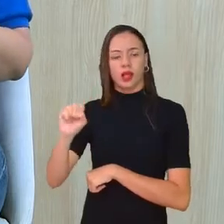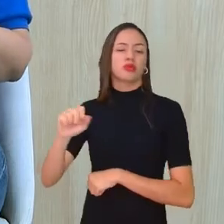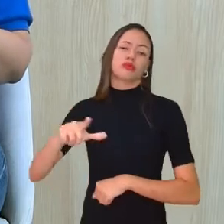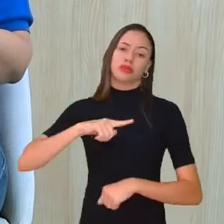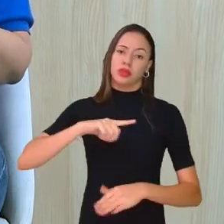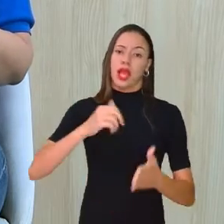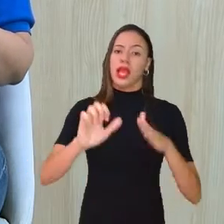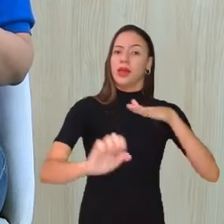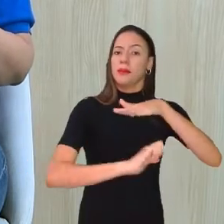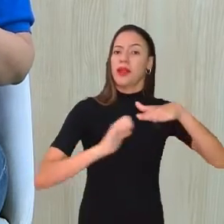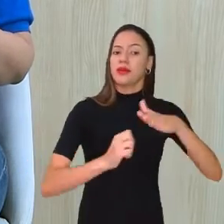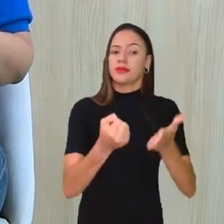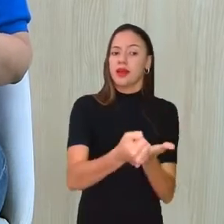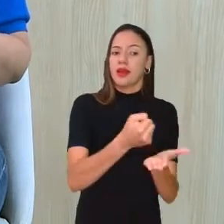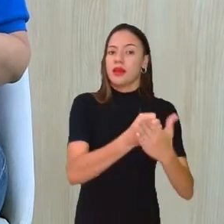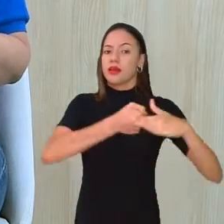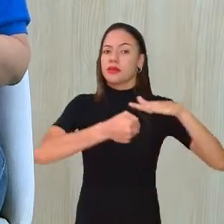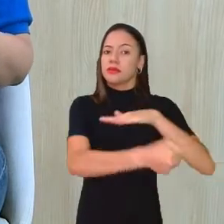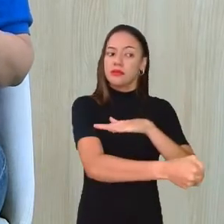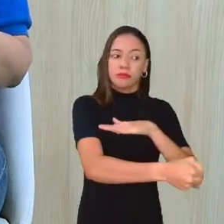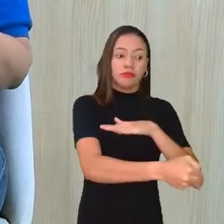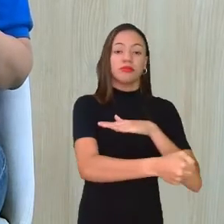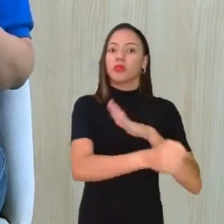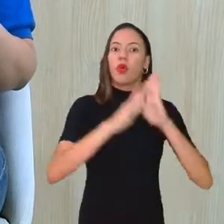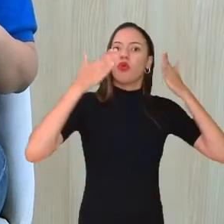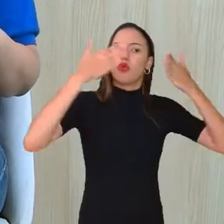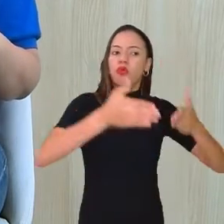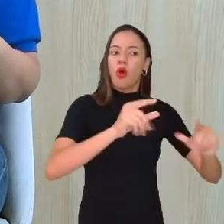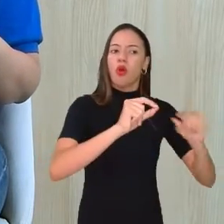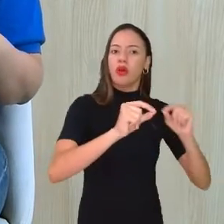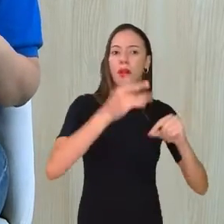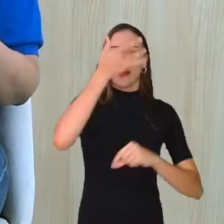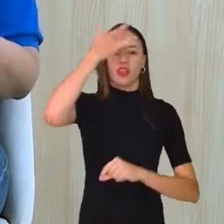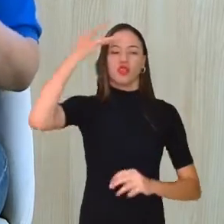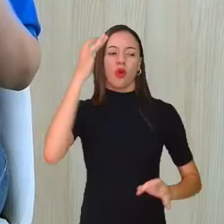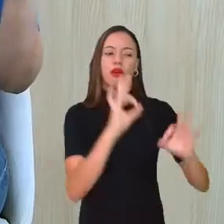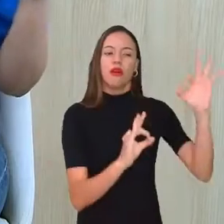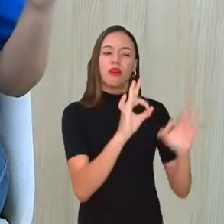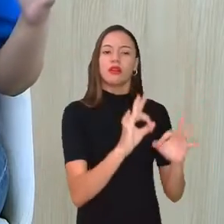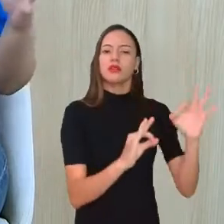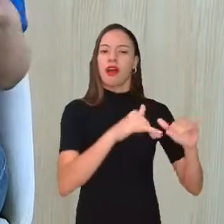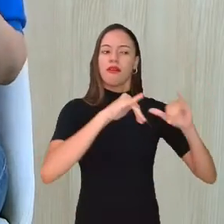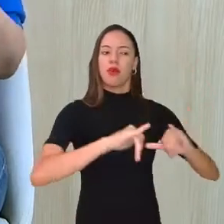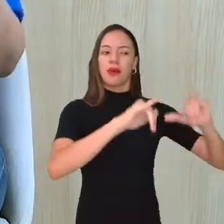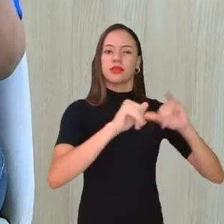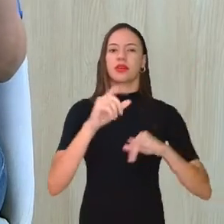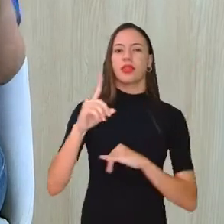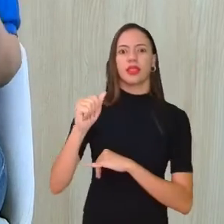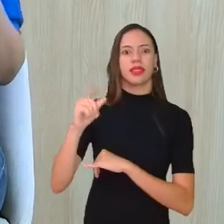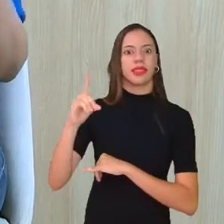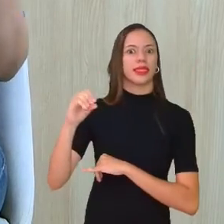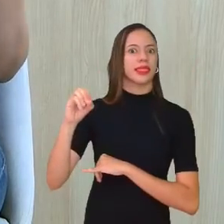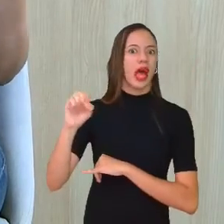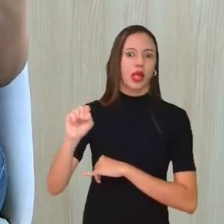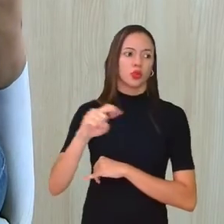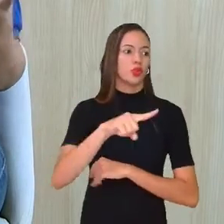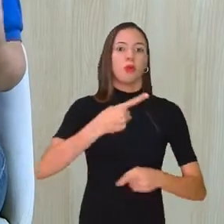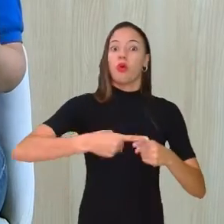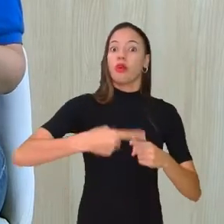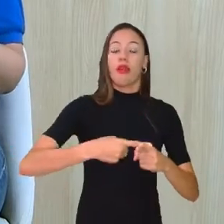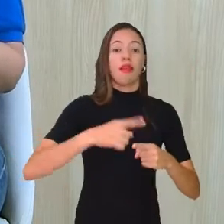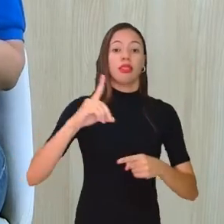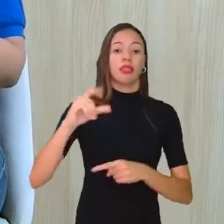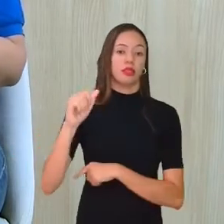pessoas justamente para isso, para administrar aqueles dados todos que estão sendo recebidos o tempo todo, produzidos o